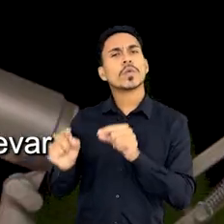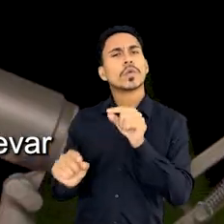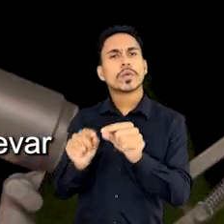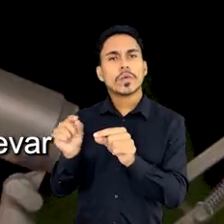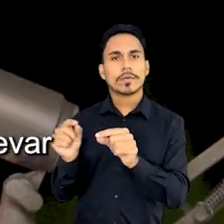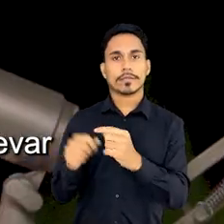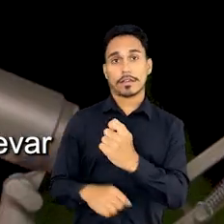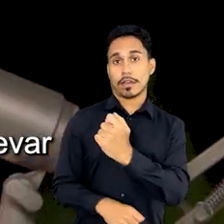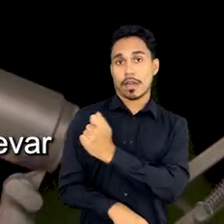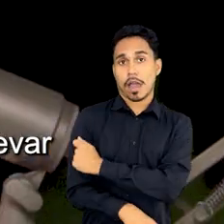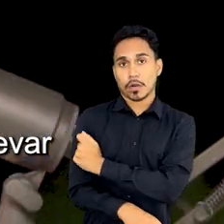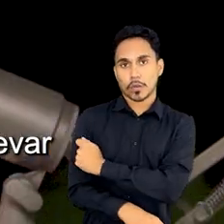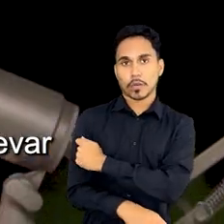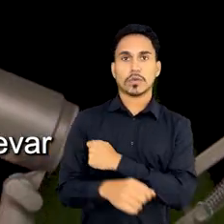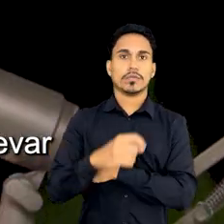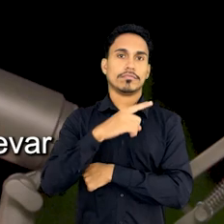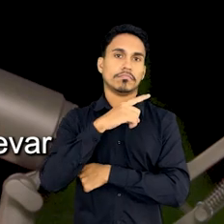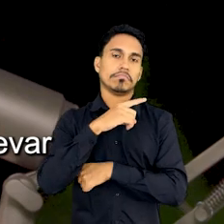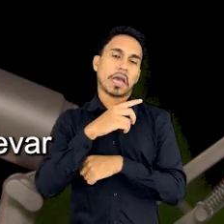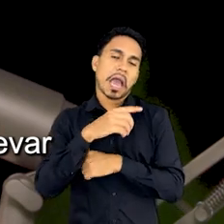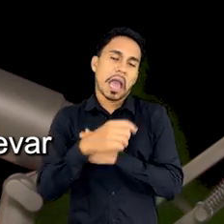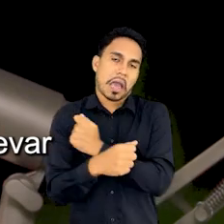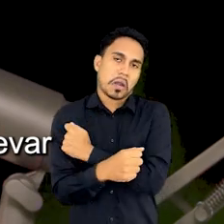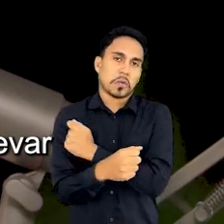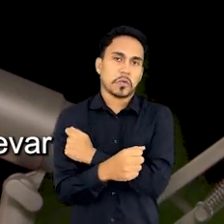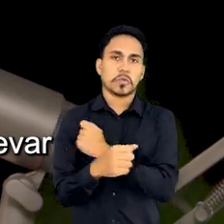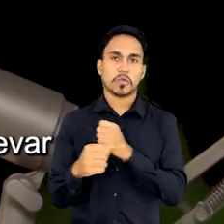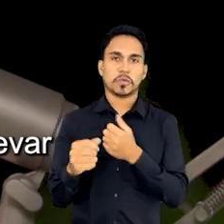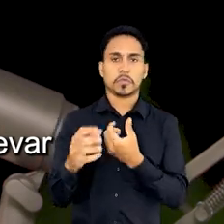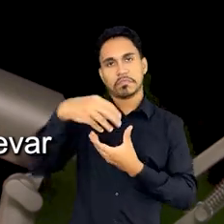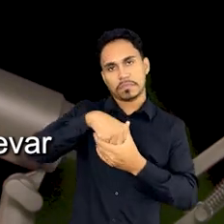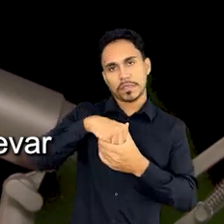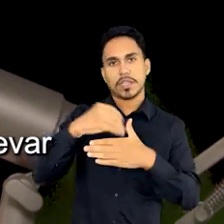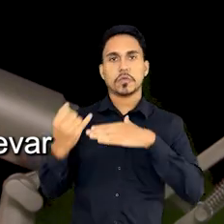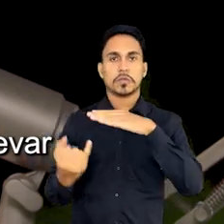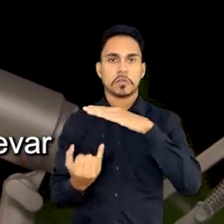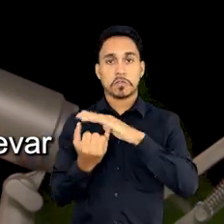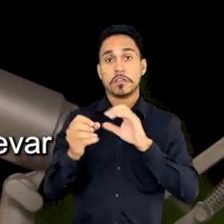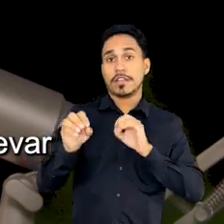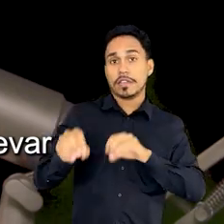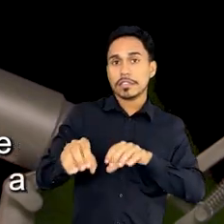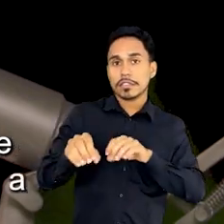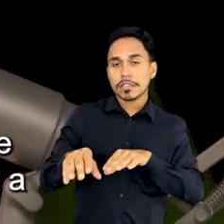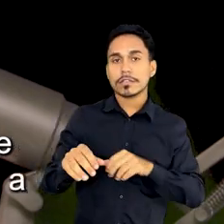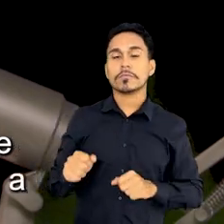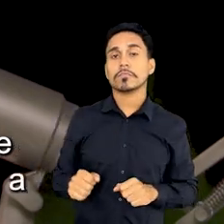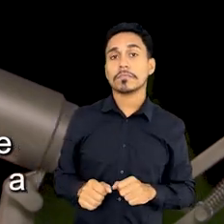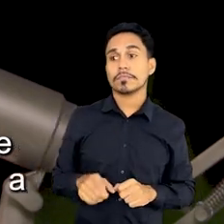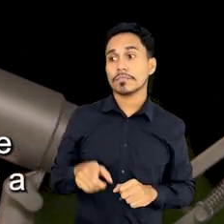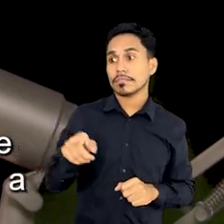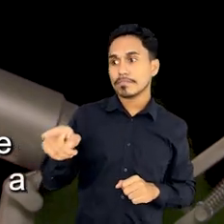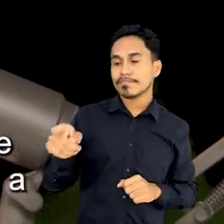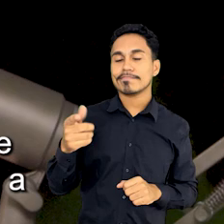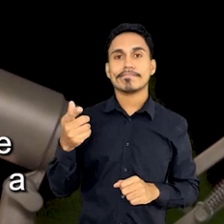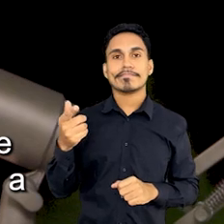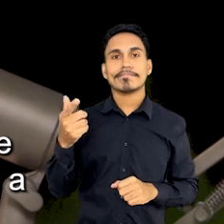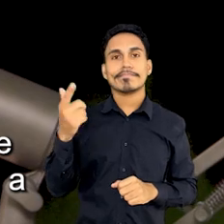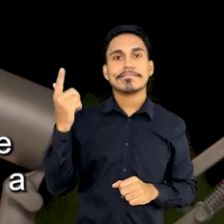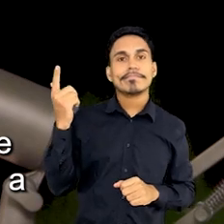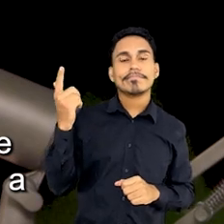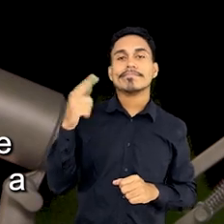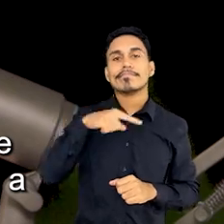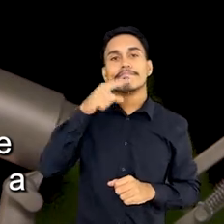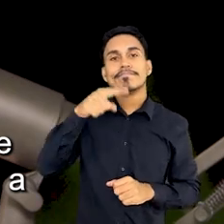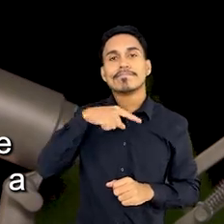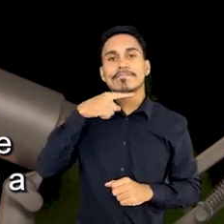estudante a de ensino de ensino né e a a perpetuação de repente de uma desigualdade